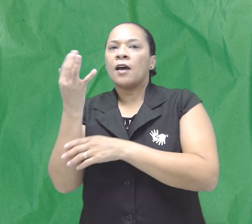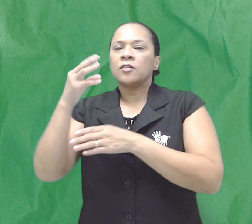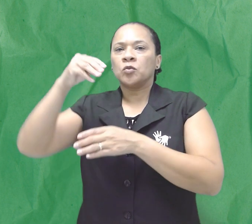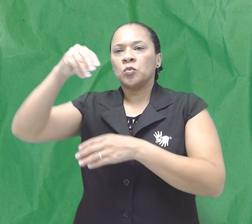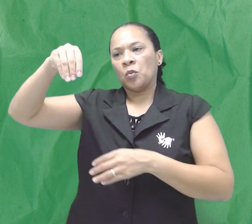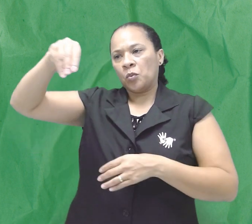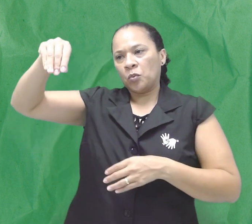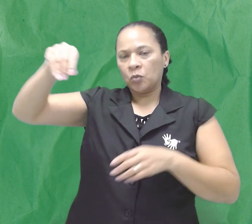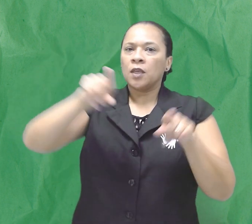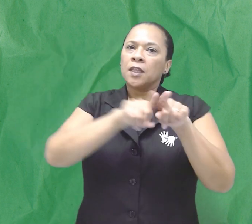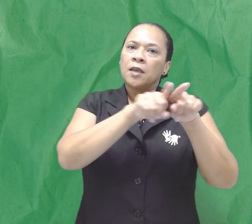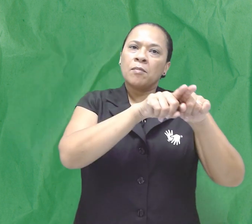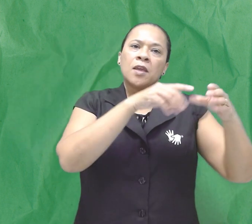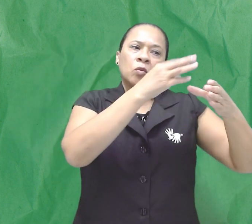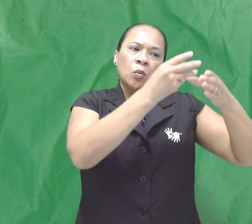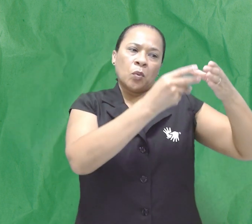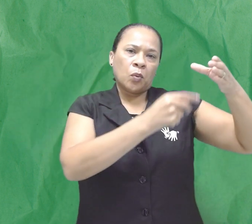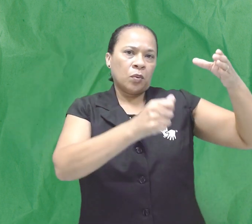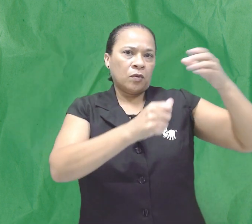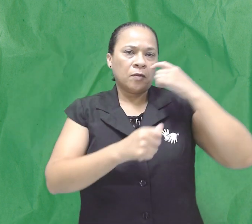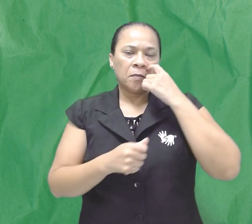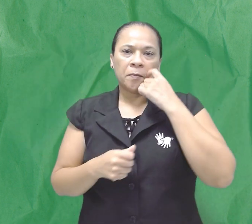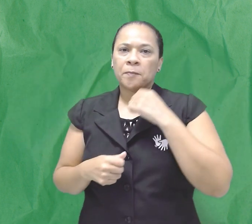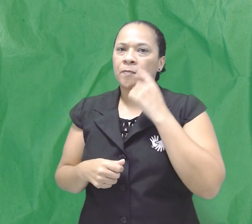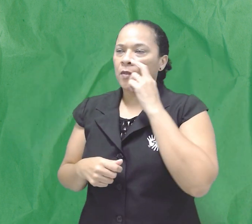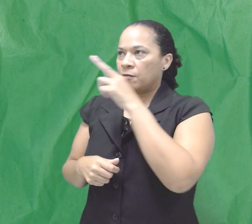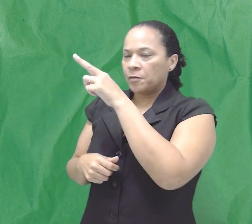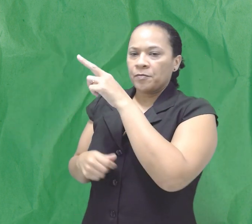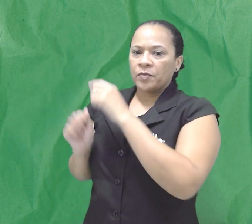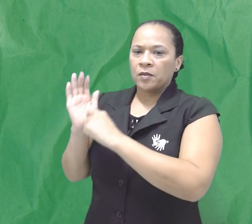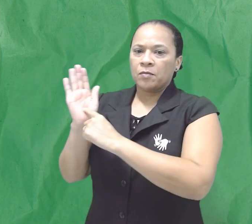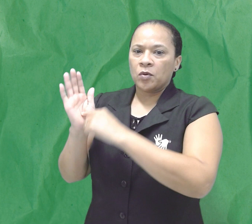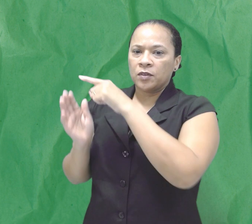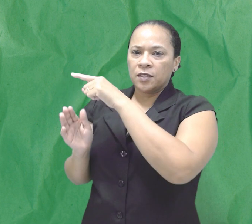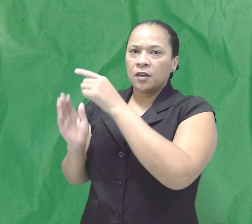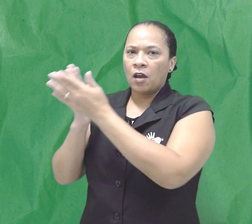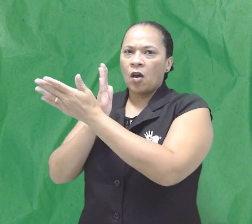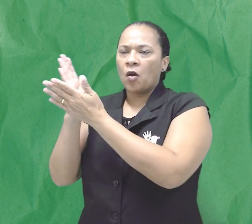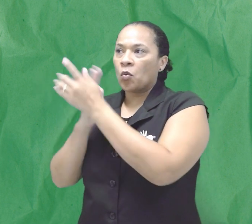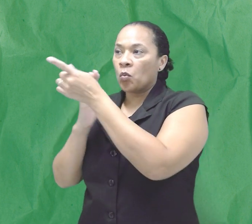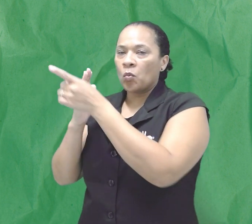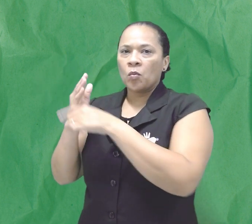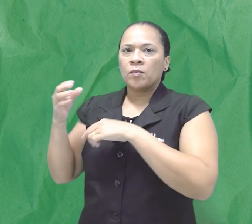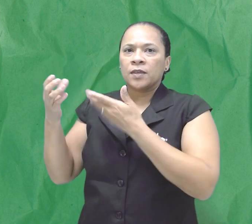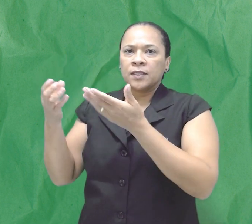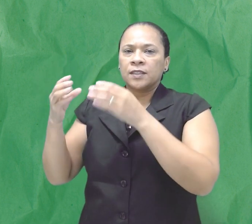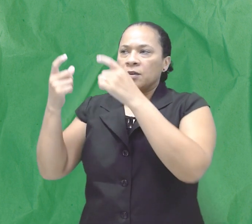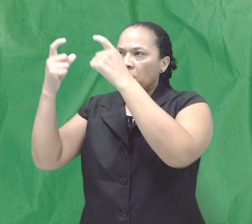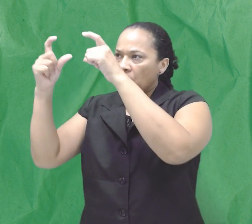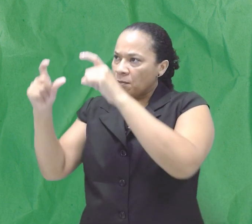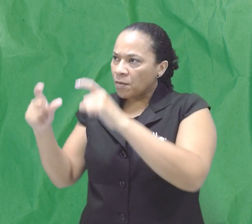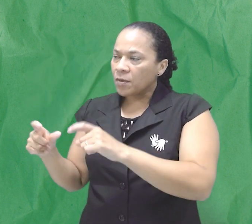em relação ao meu solvente, tá? Aqui apresento embaixo algumas concentrações com